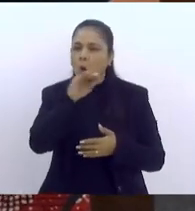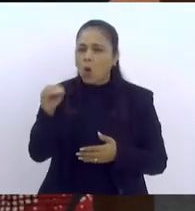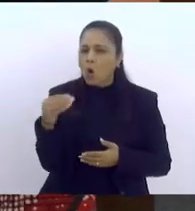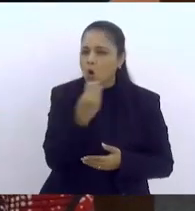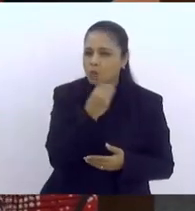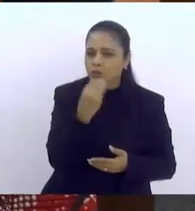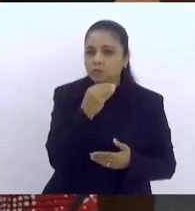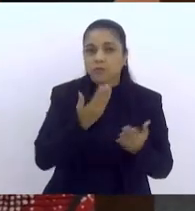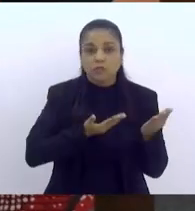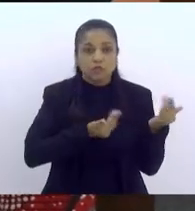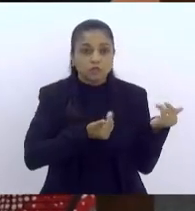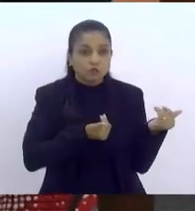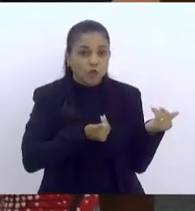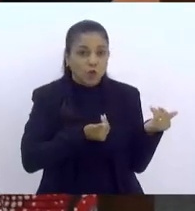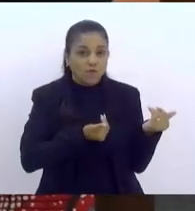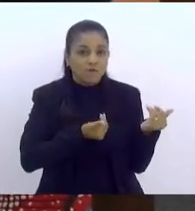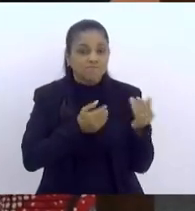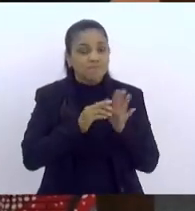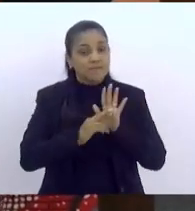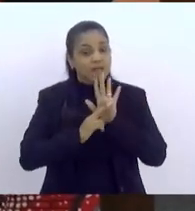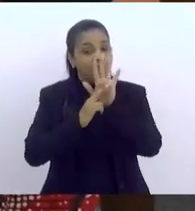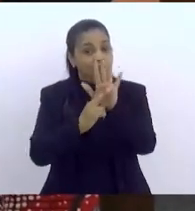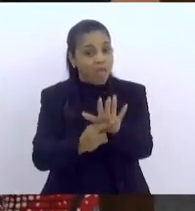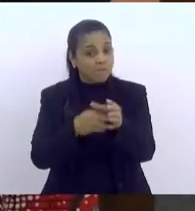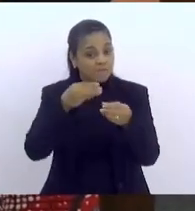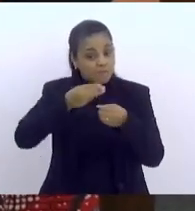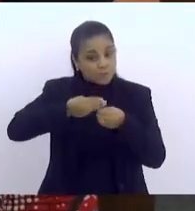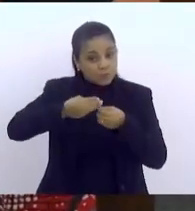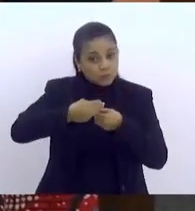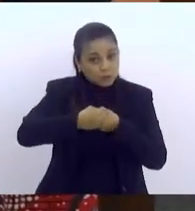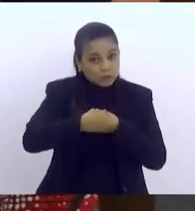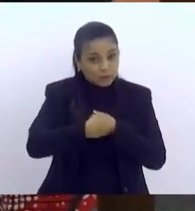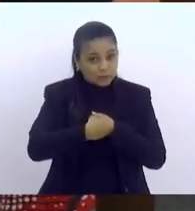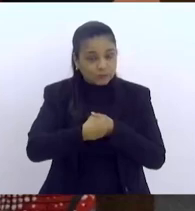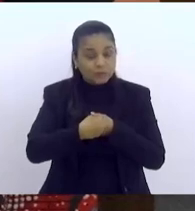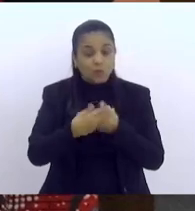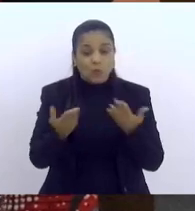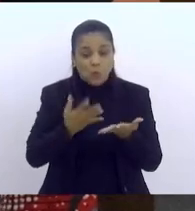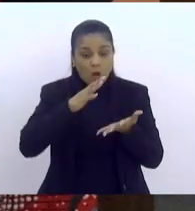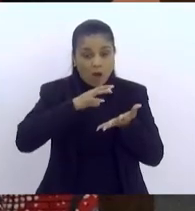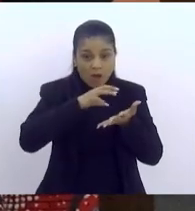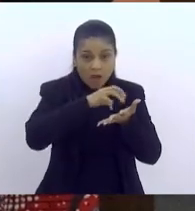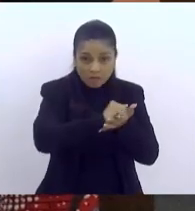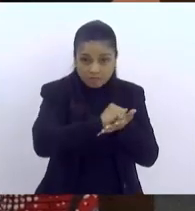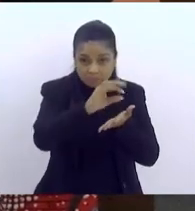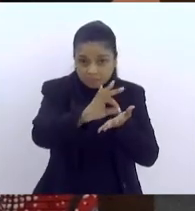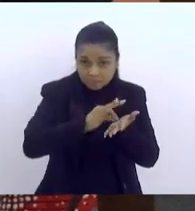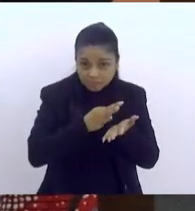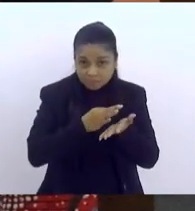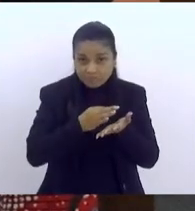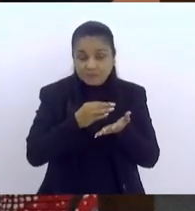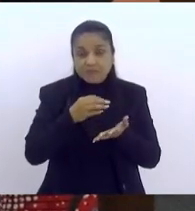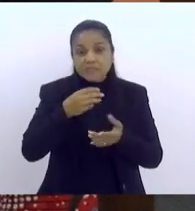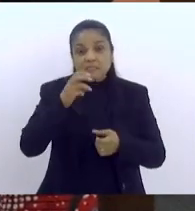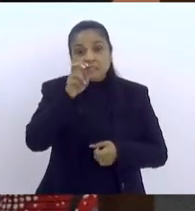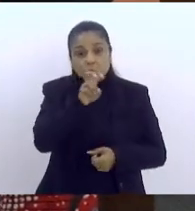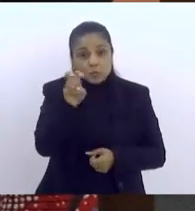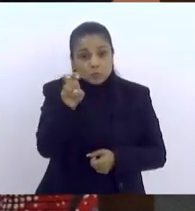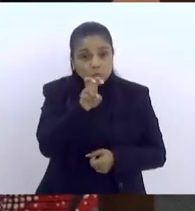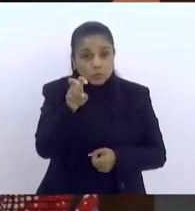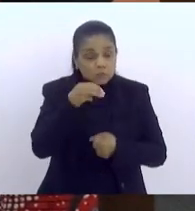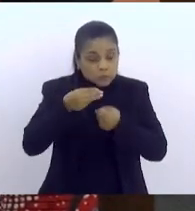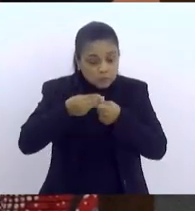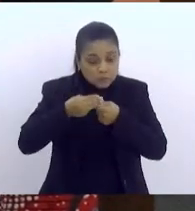jovens representarem os seus municípios. Hoje nós temos cadastrado 55 municípios.